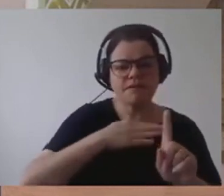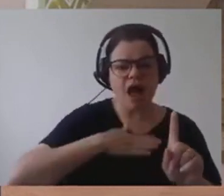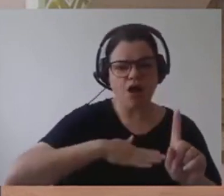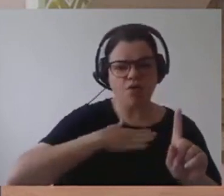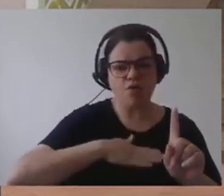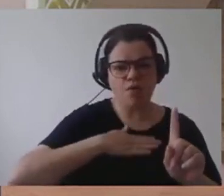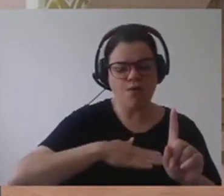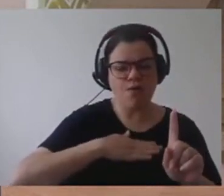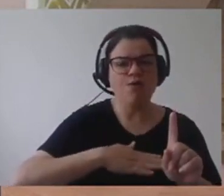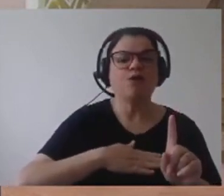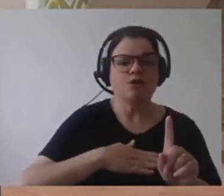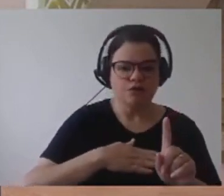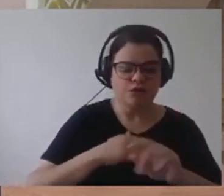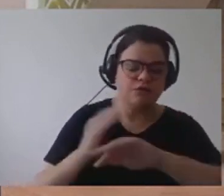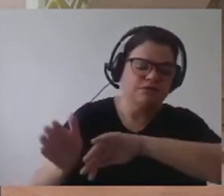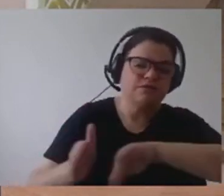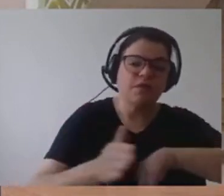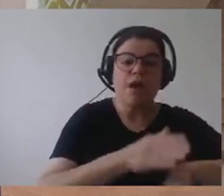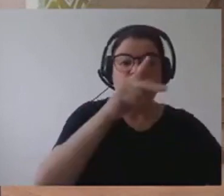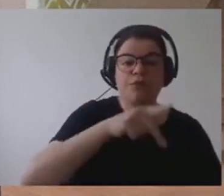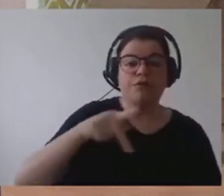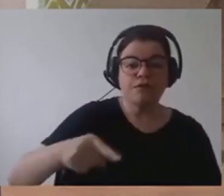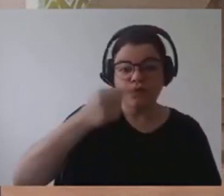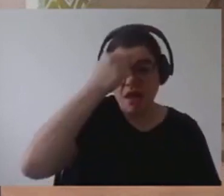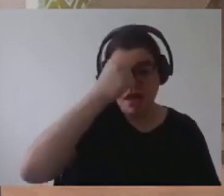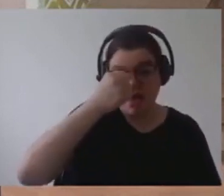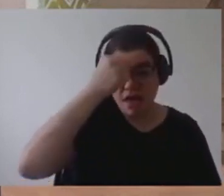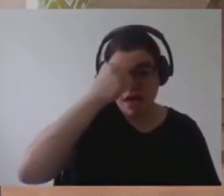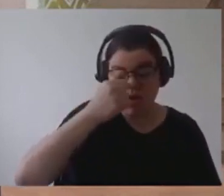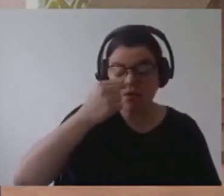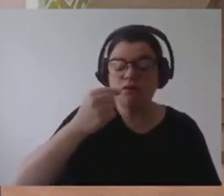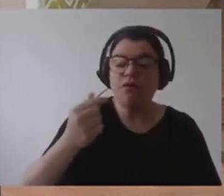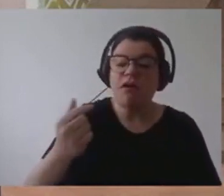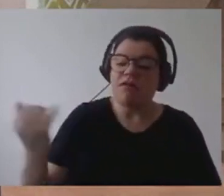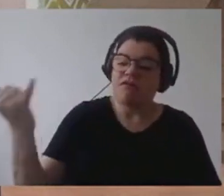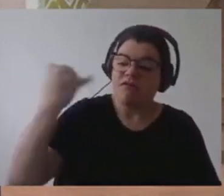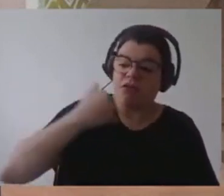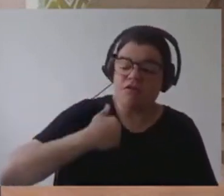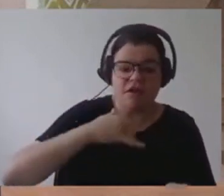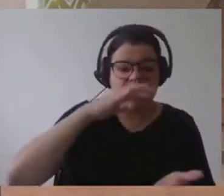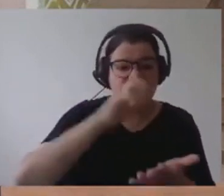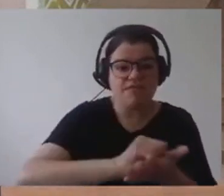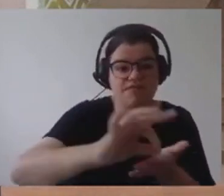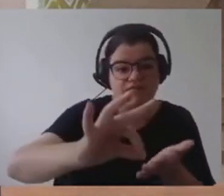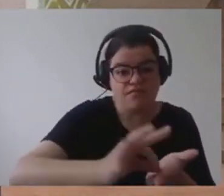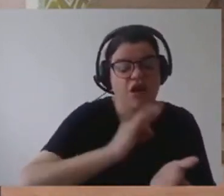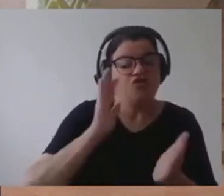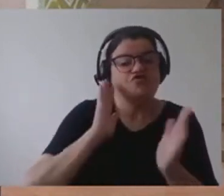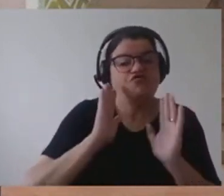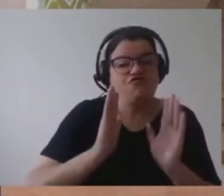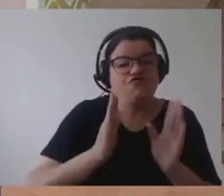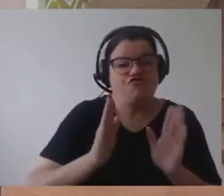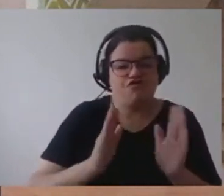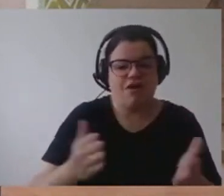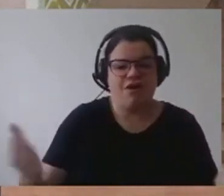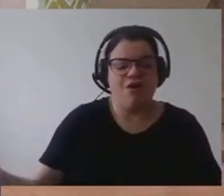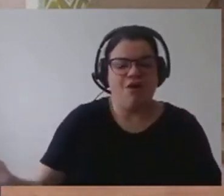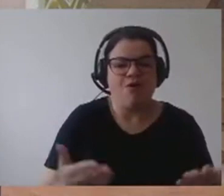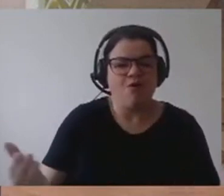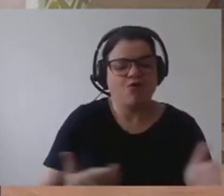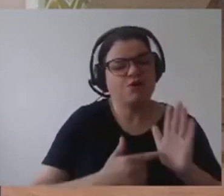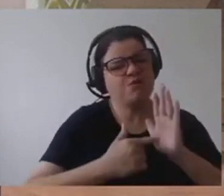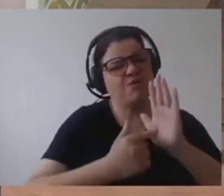atrás essa informação para nos escrevermos nesse processo Nós já estávamos fazendo isso e hoje está aqui O